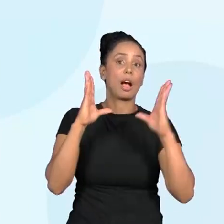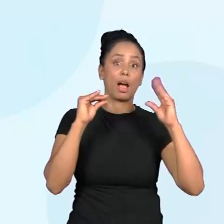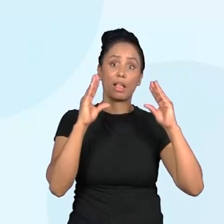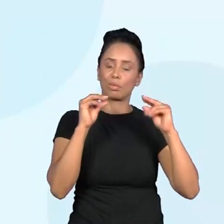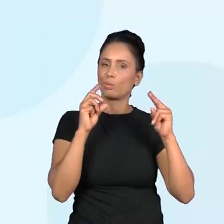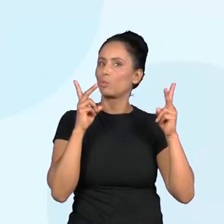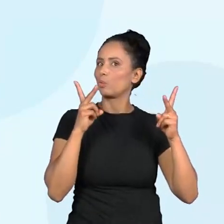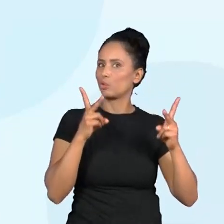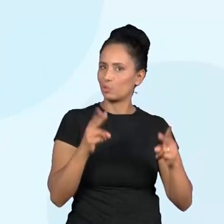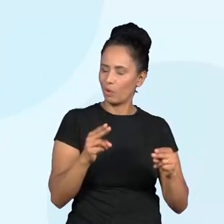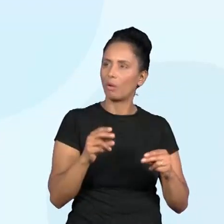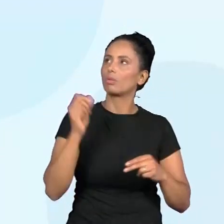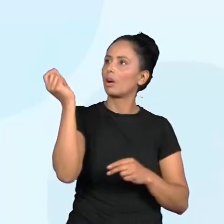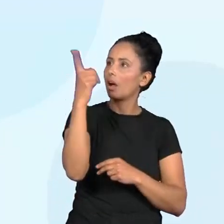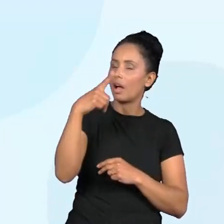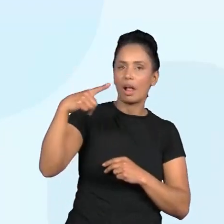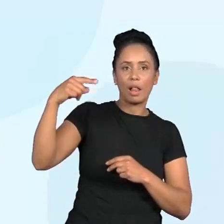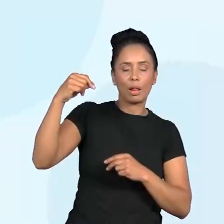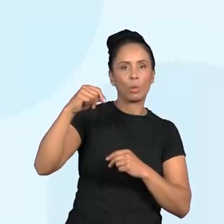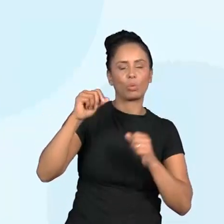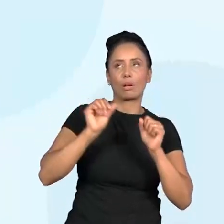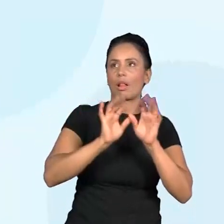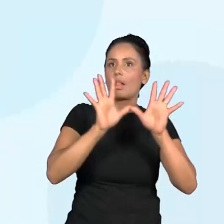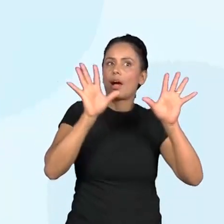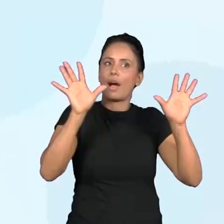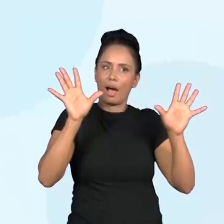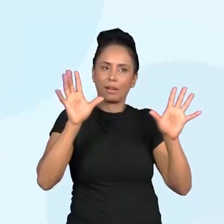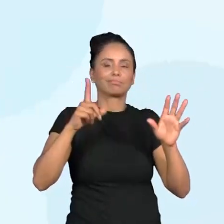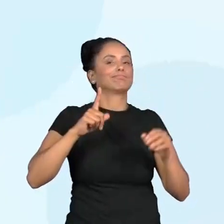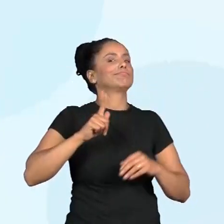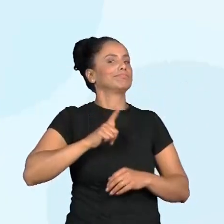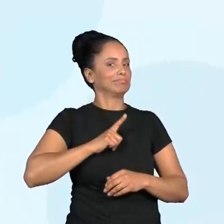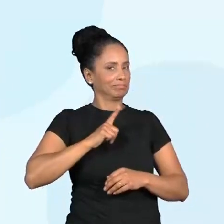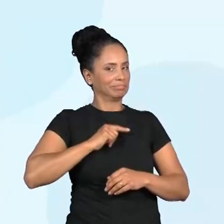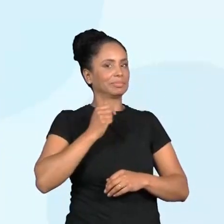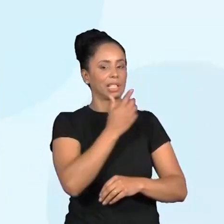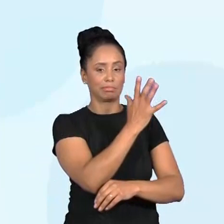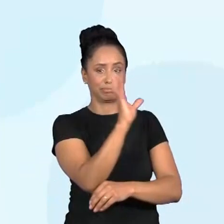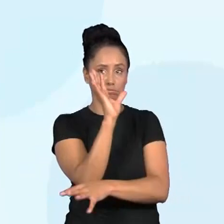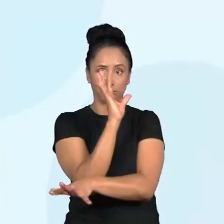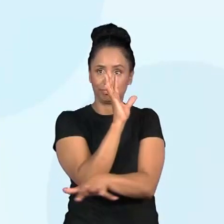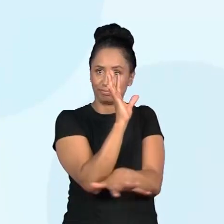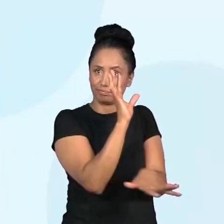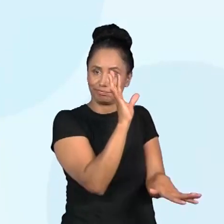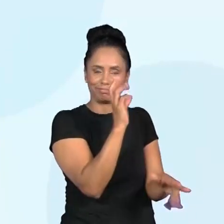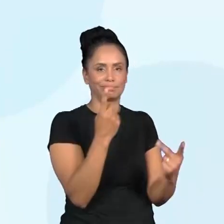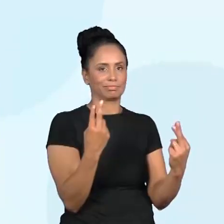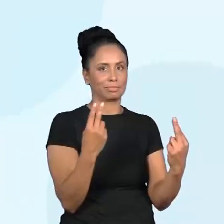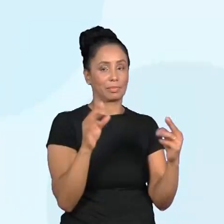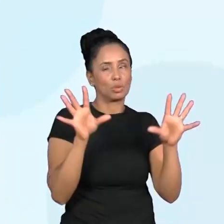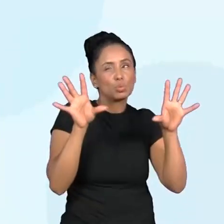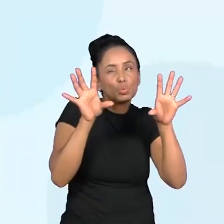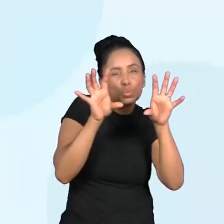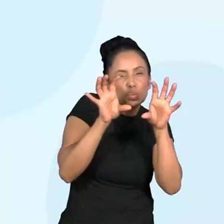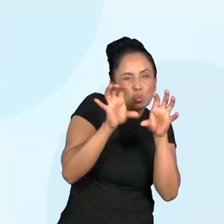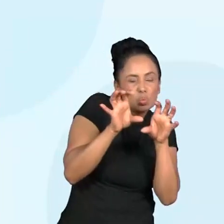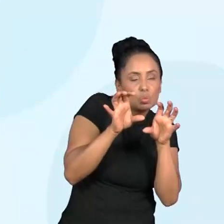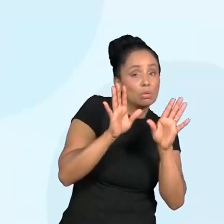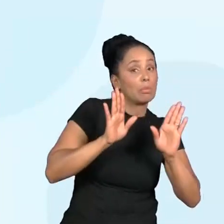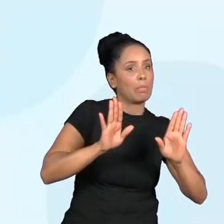lua dá a sua claridade e forma também as sombras, embora o ambiente já esteja aí mais sombrio, mais